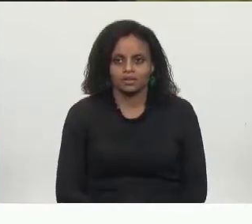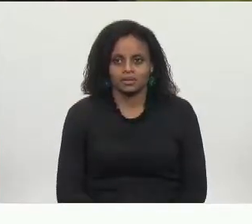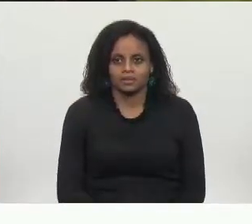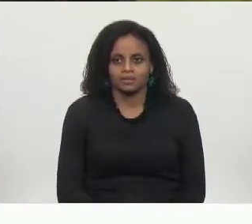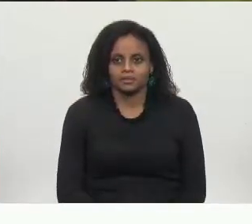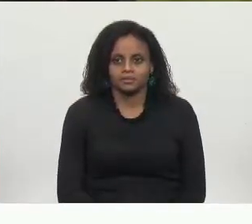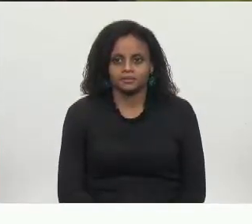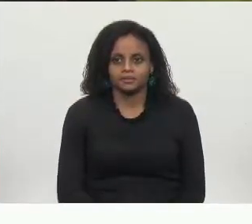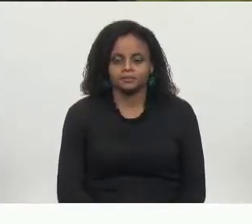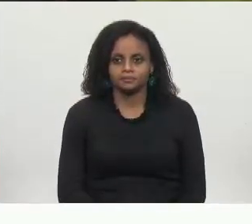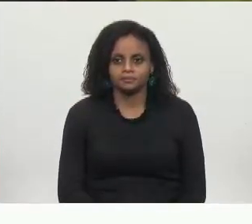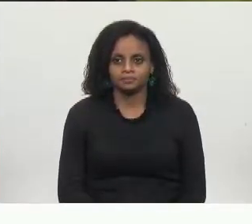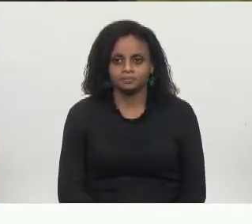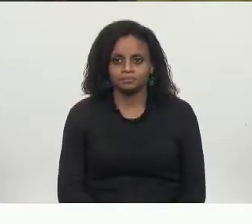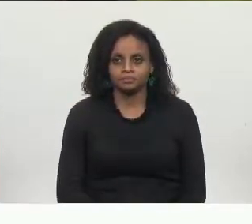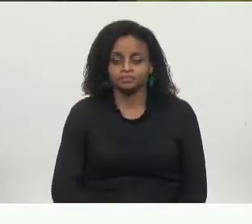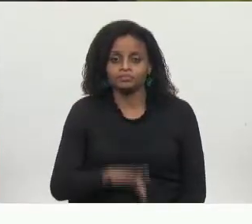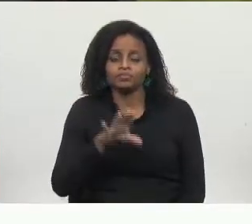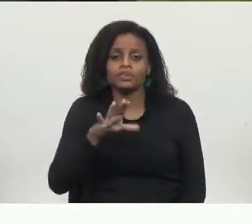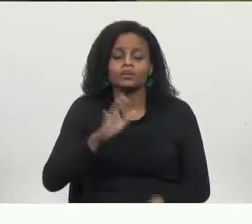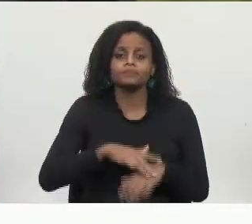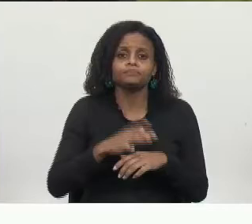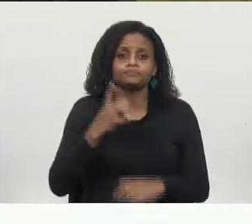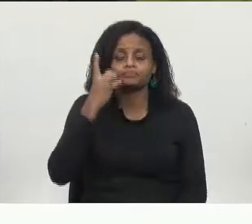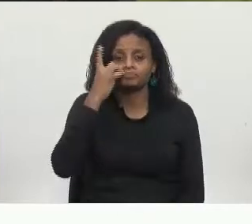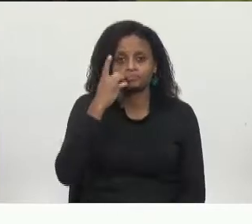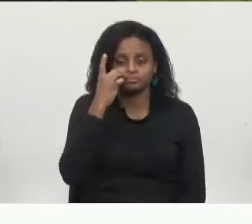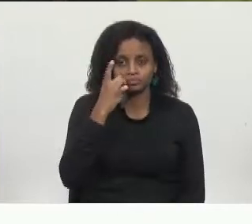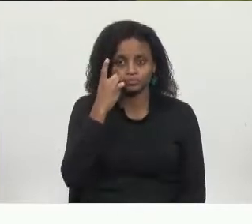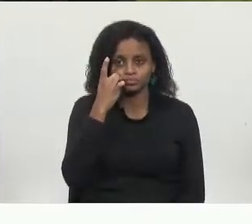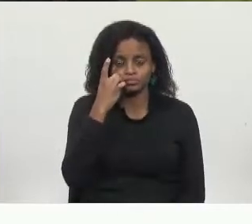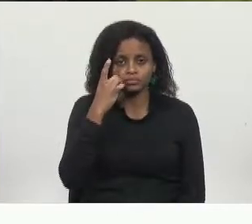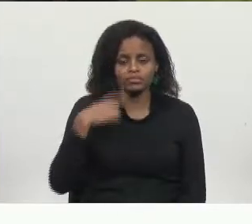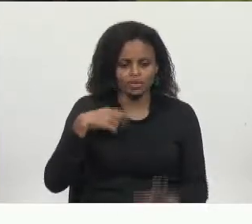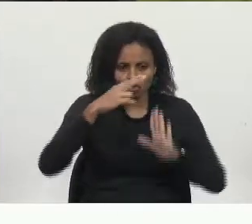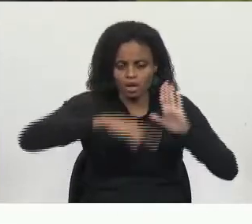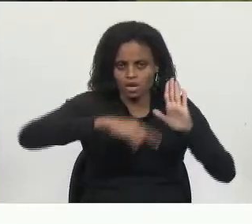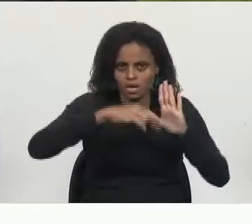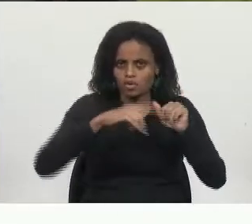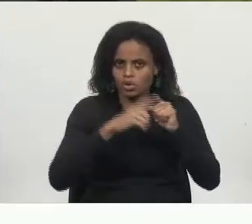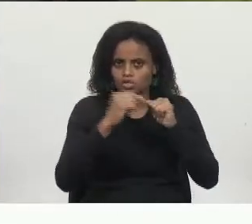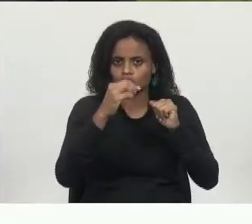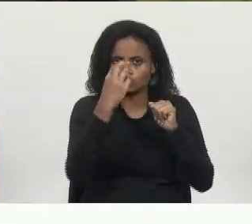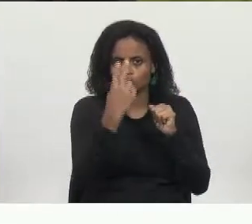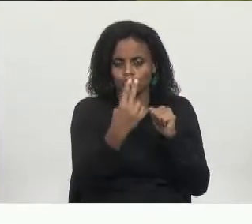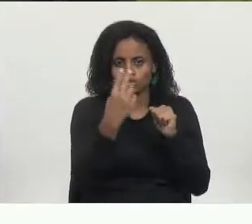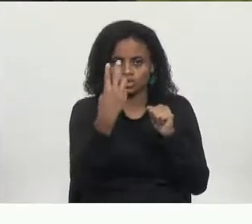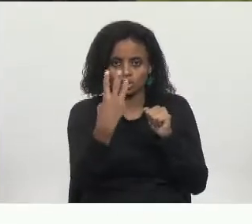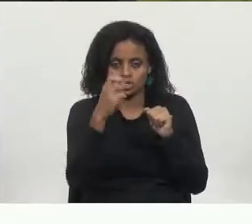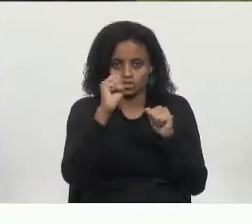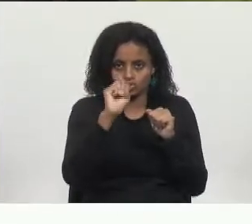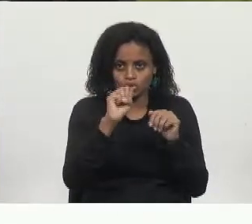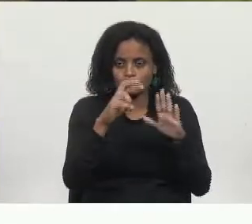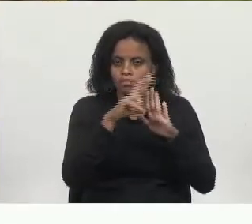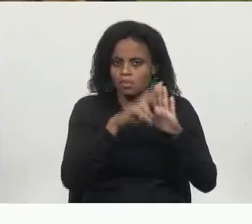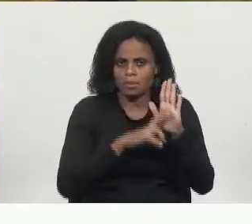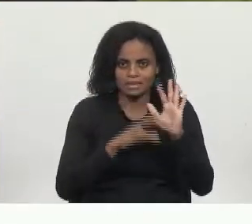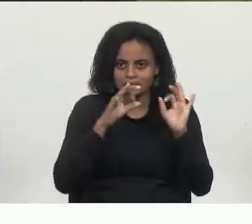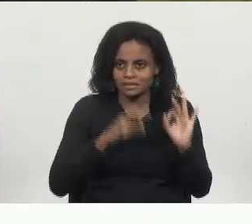E, deputado Dionísio Lins, eu vou ler o artigo 238 aqui na sua redação original e vou ler